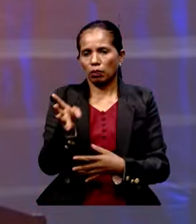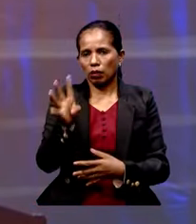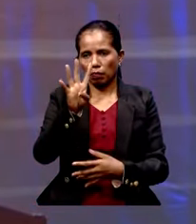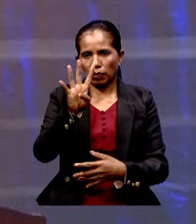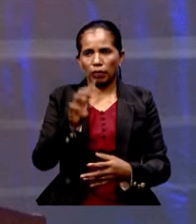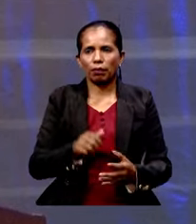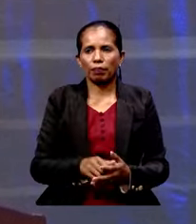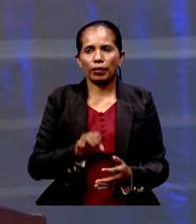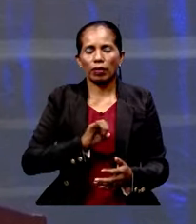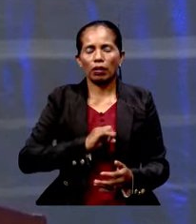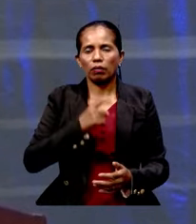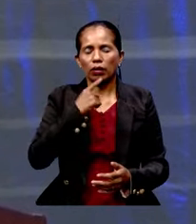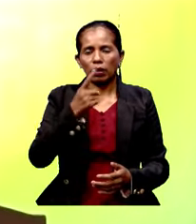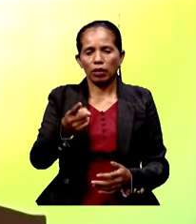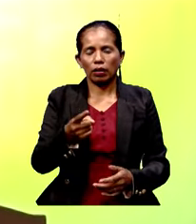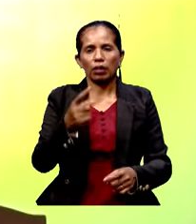Ao Demba Irene Tambá,